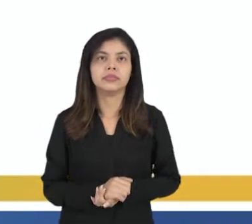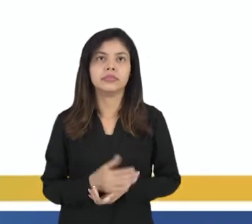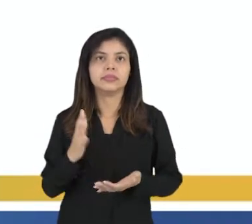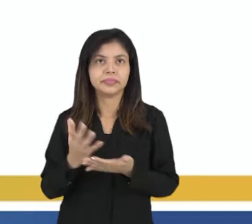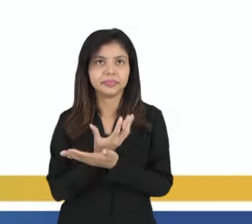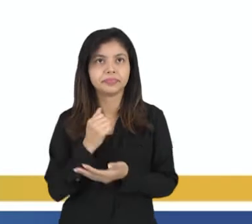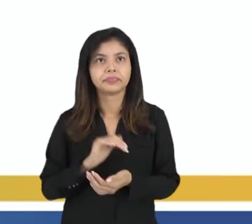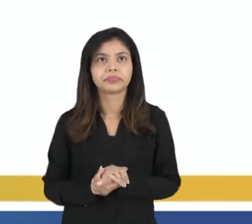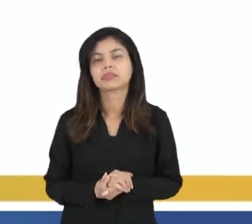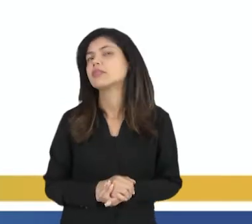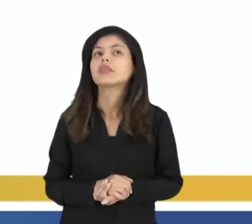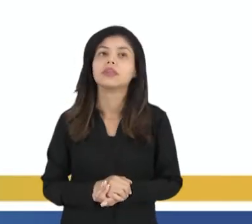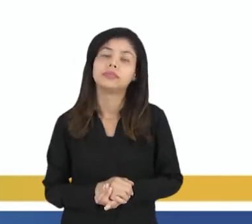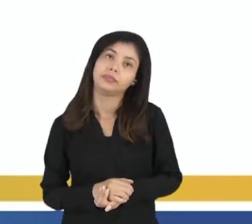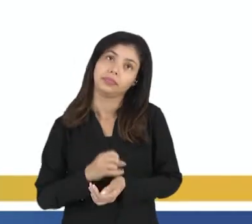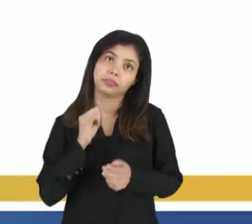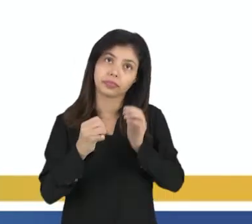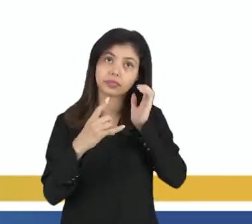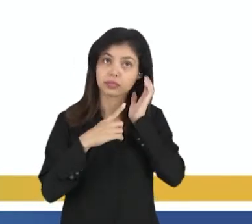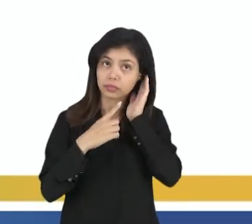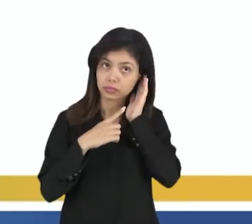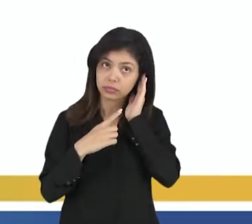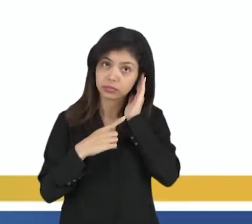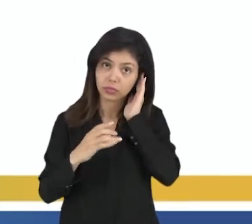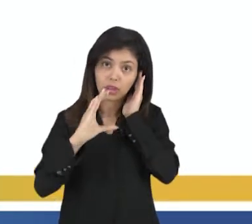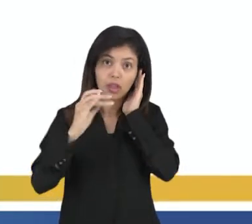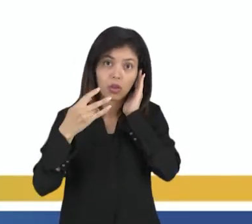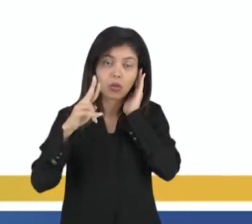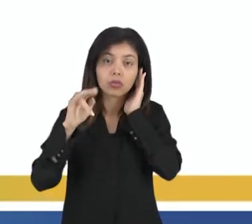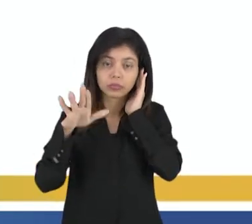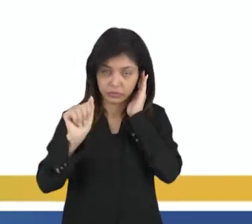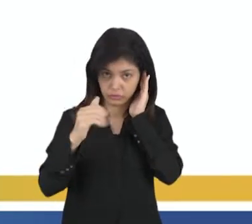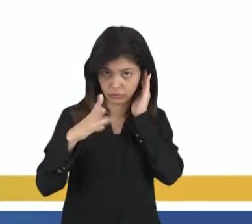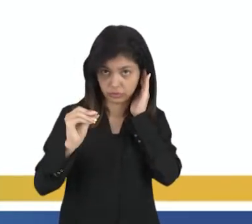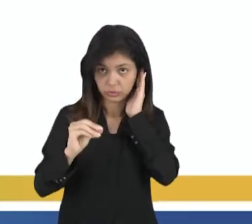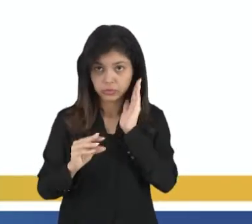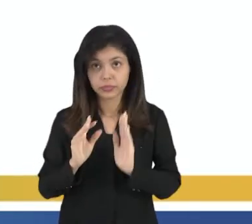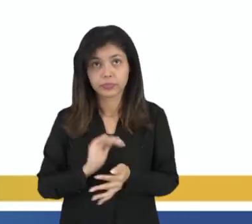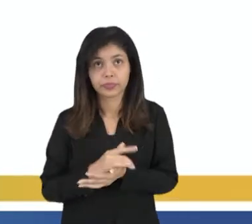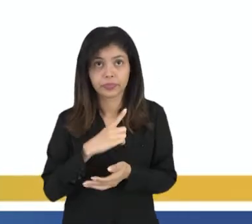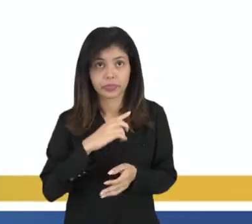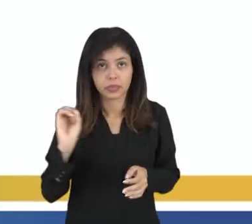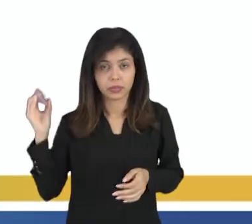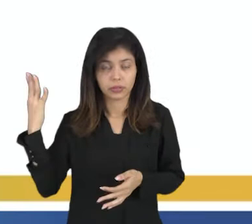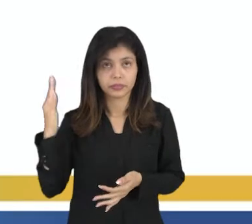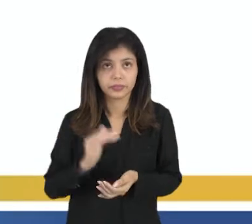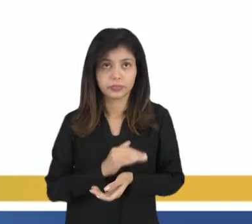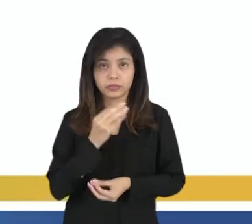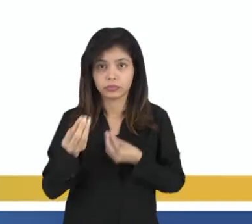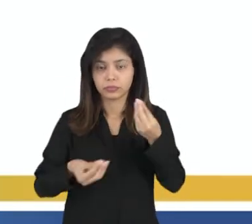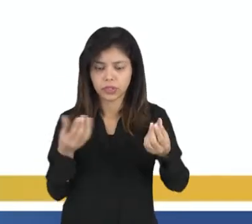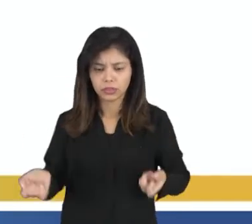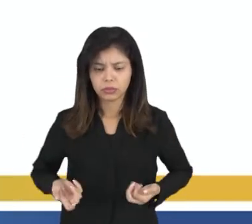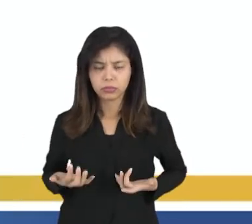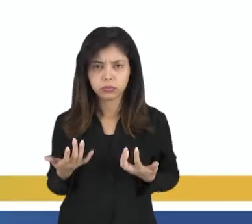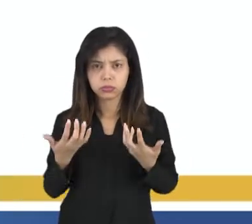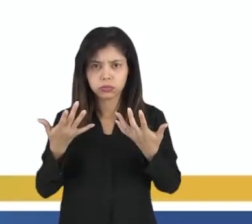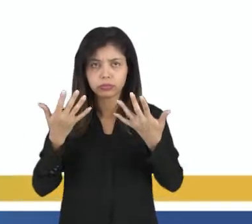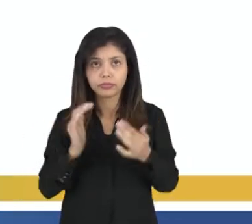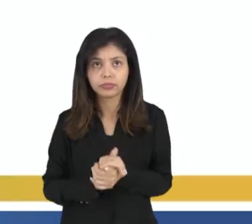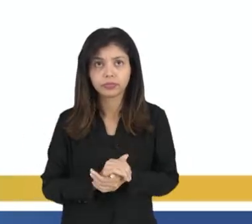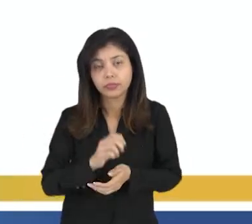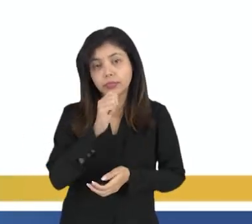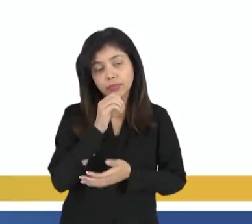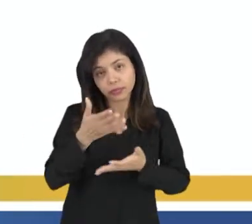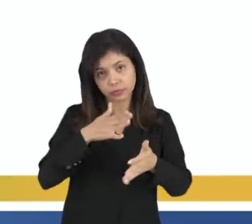uma popzinha aqui. Então você tem a combustão que ocorre no carburador, que funciona como fonte de aquecimento. E aí você